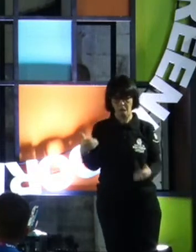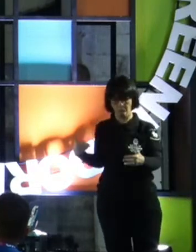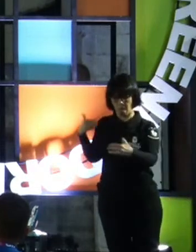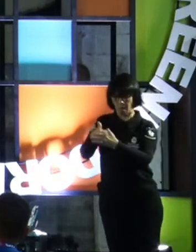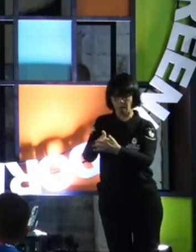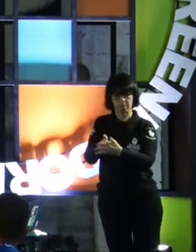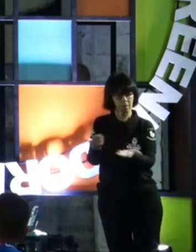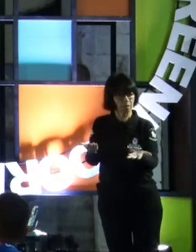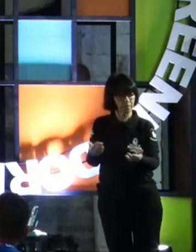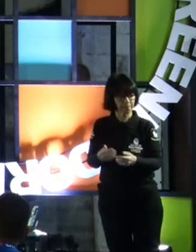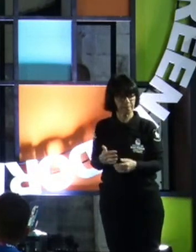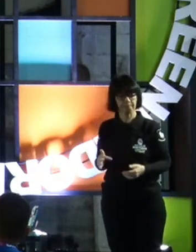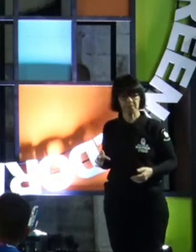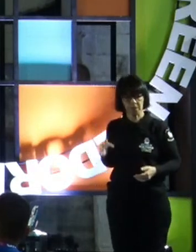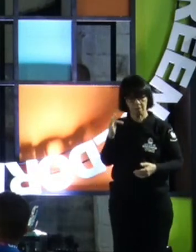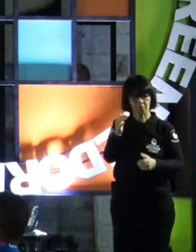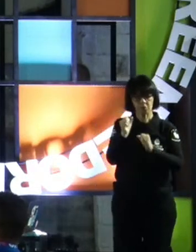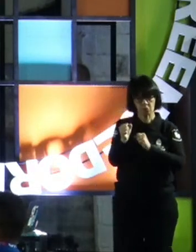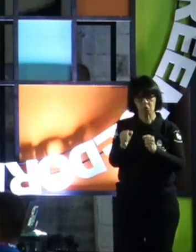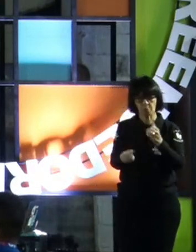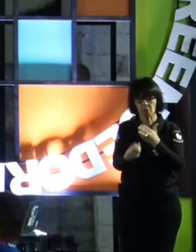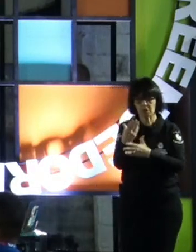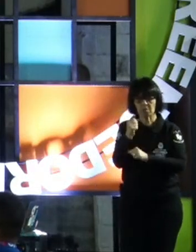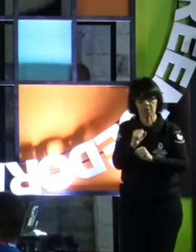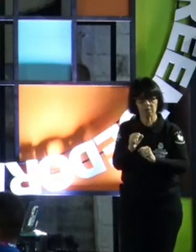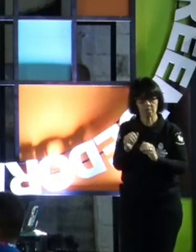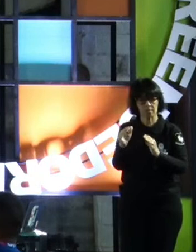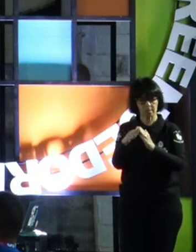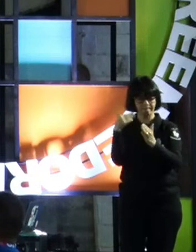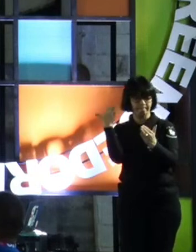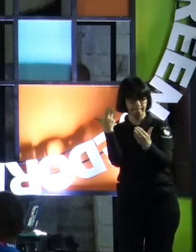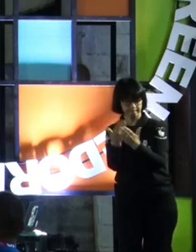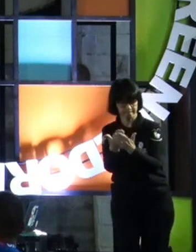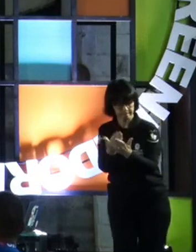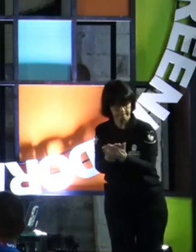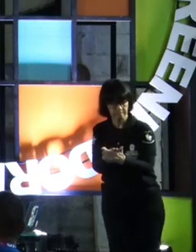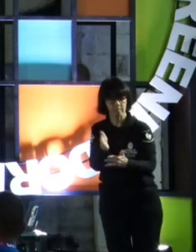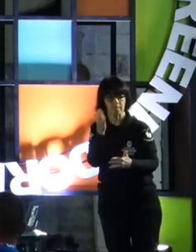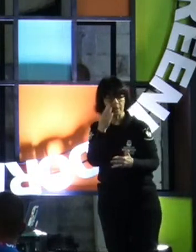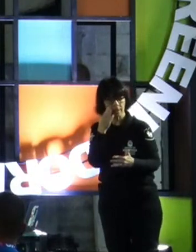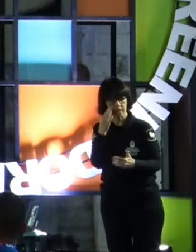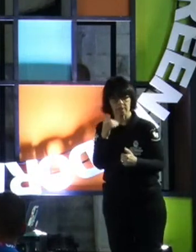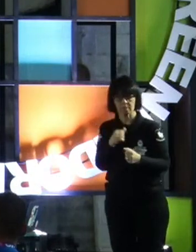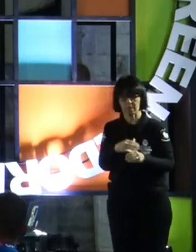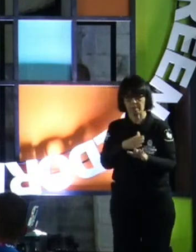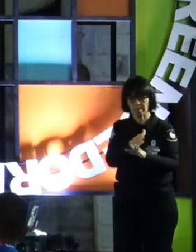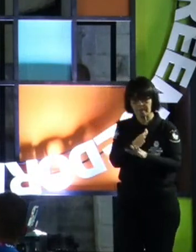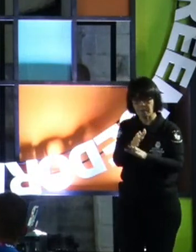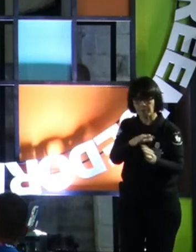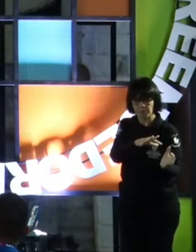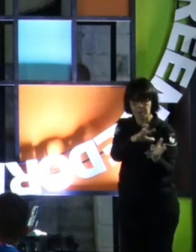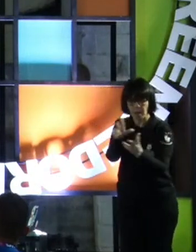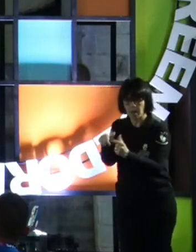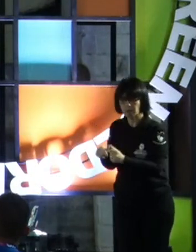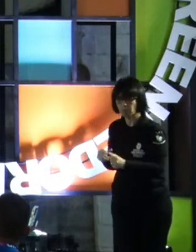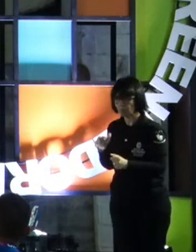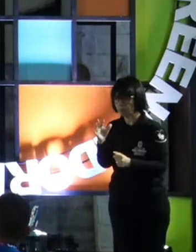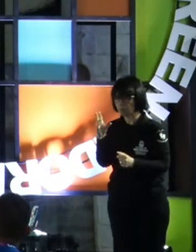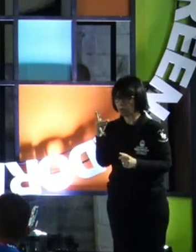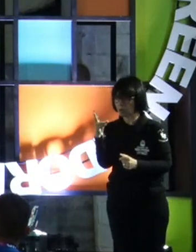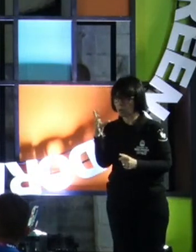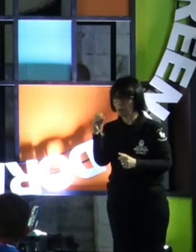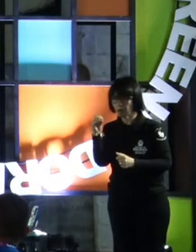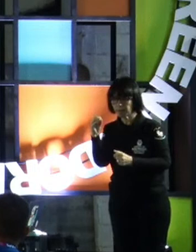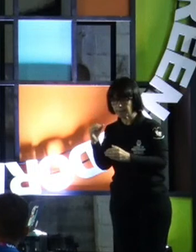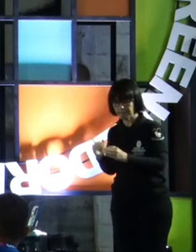O futuro pode vir das escolas, não é verdade? Se quem vai mandar no mundo daqui a 30 anos são